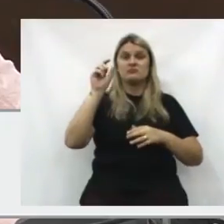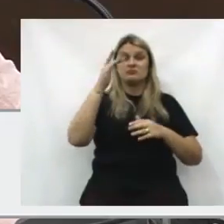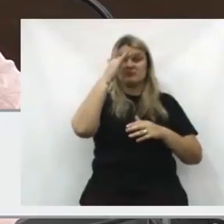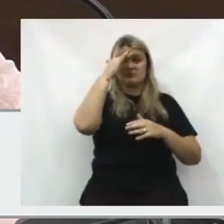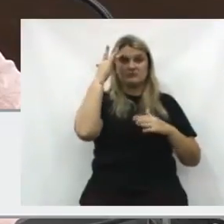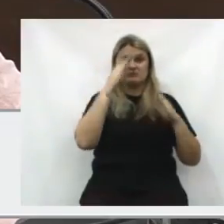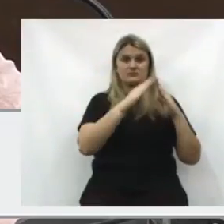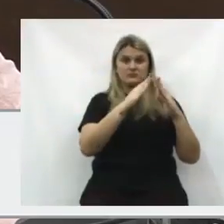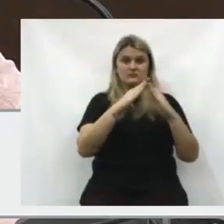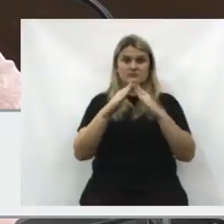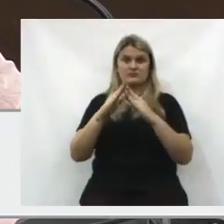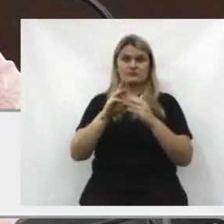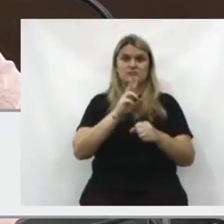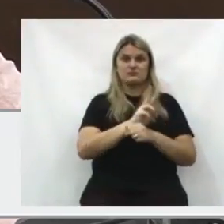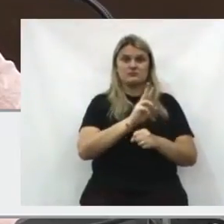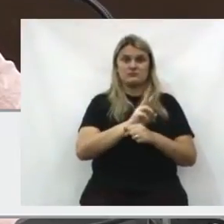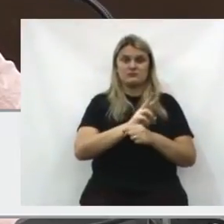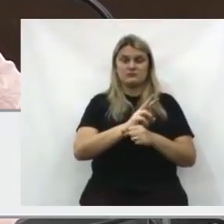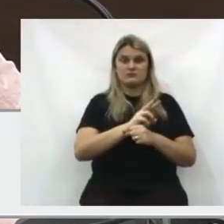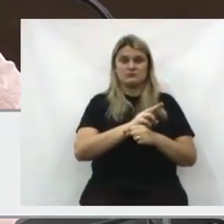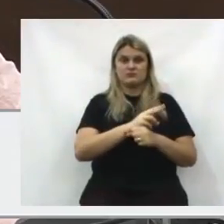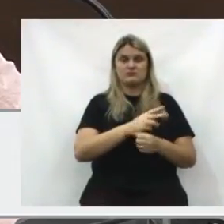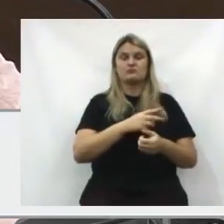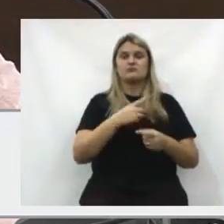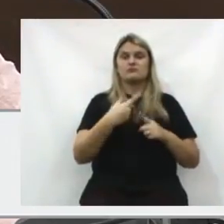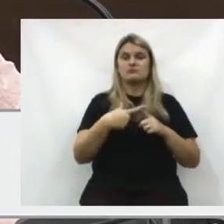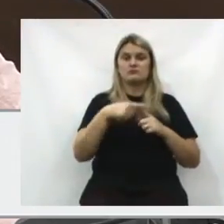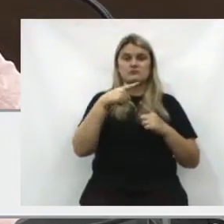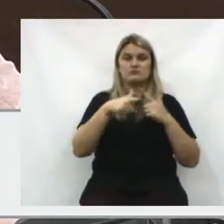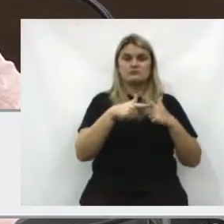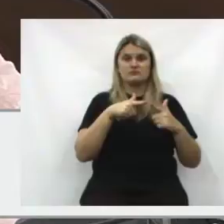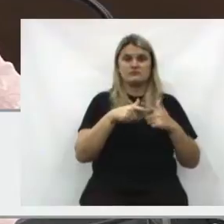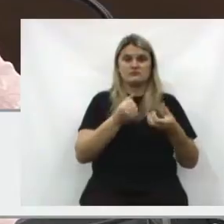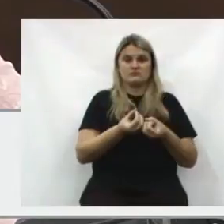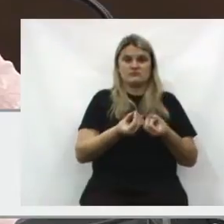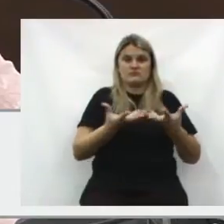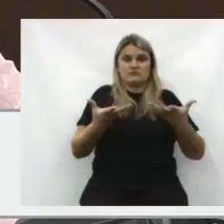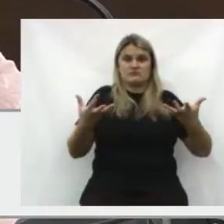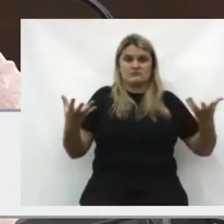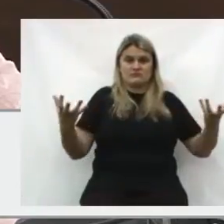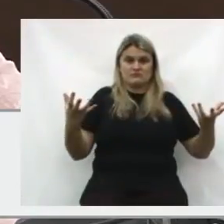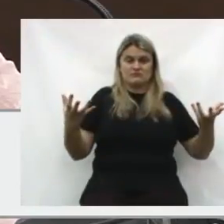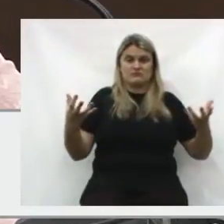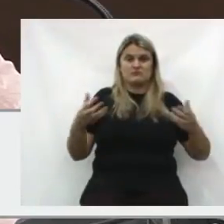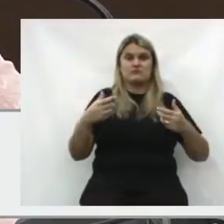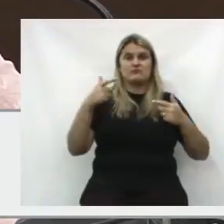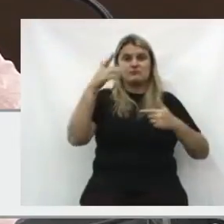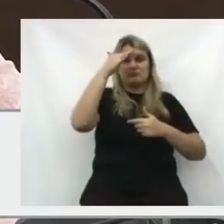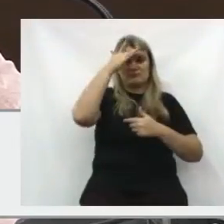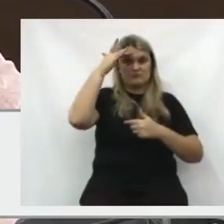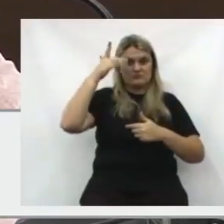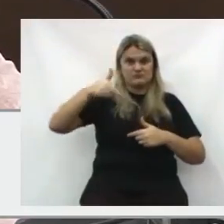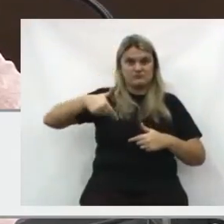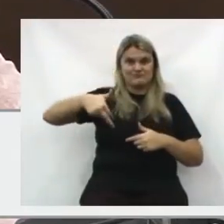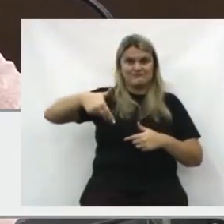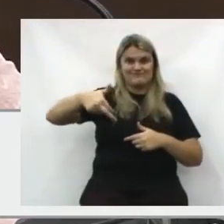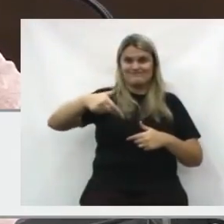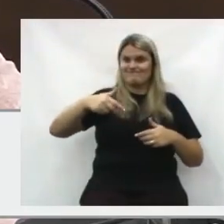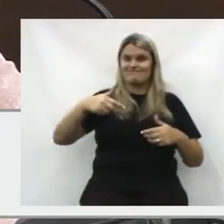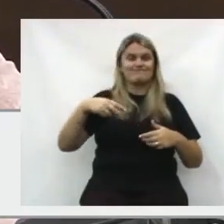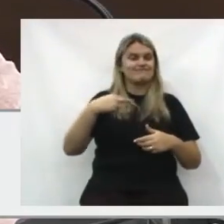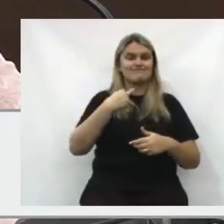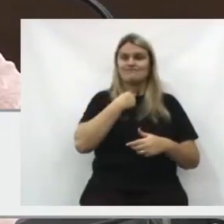sido conservados pelos moradores dos seus respectivos bairros. Também a ciclovia desses bairros